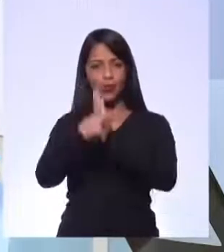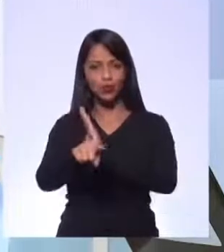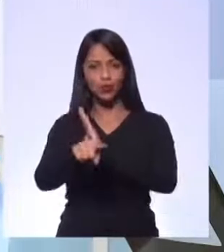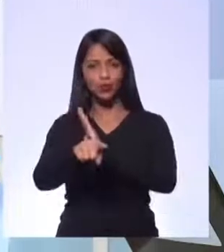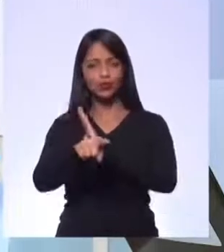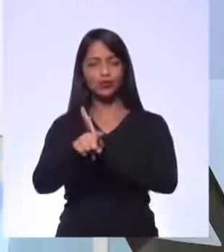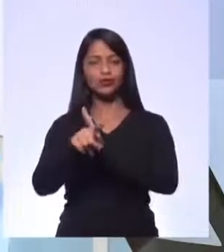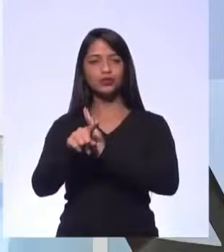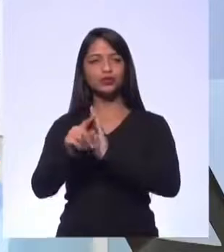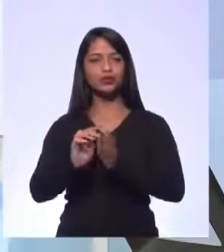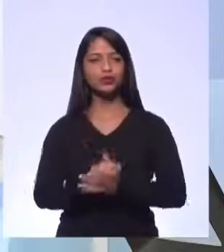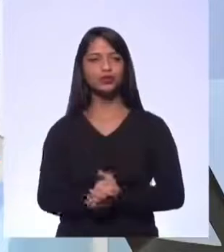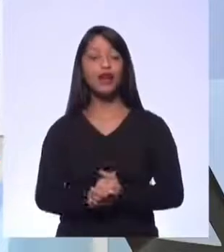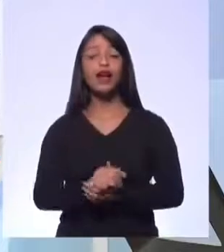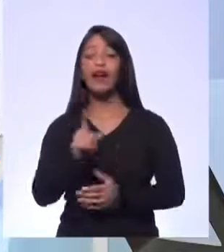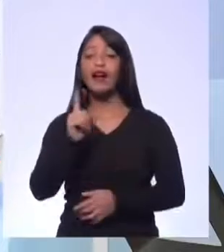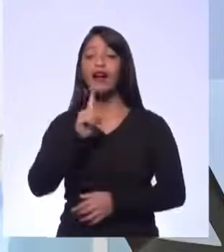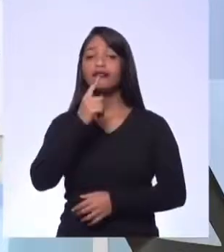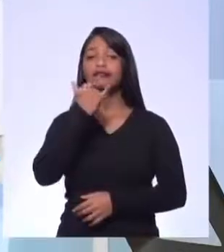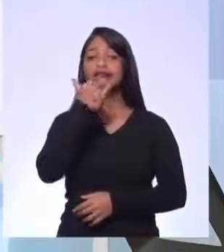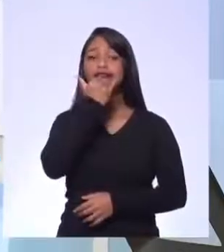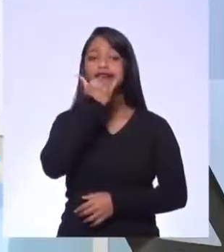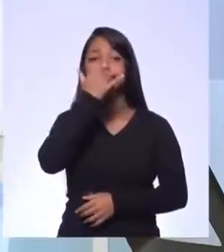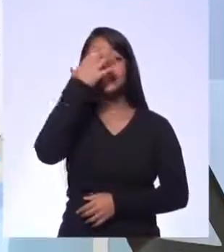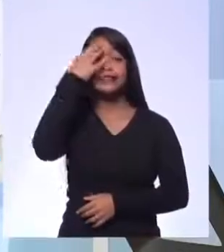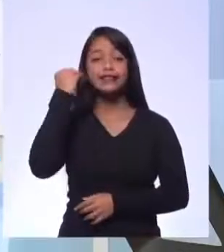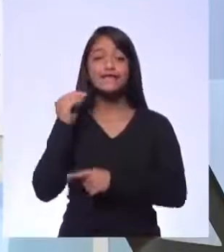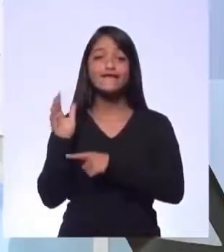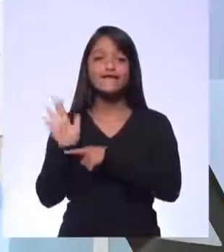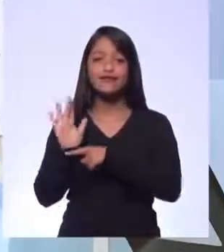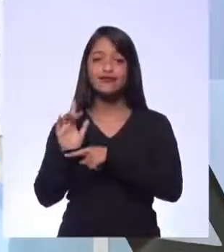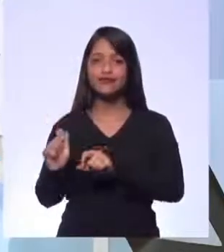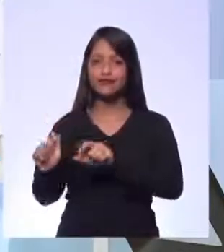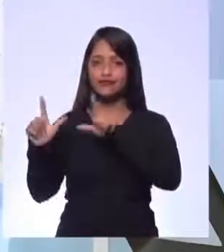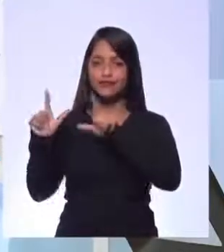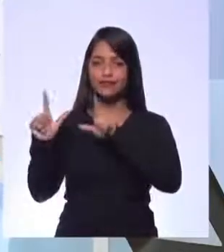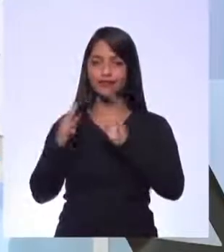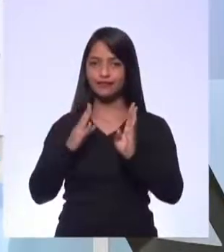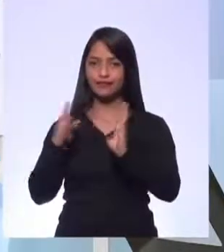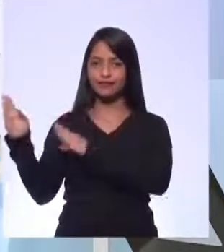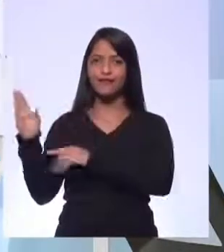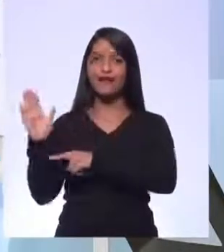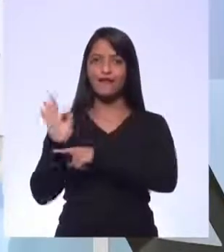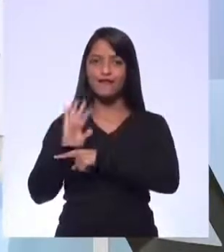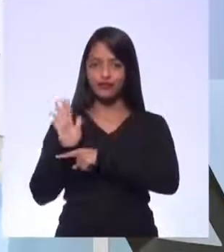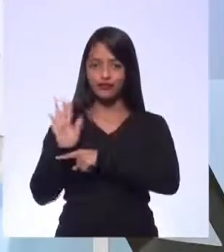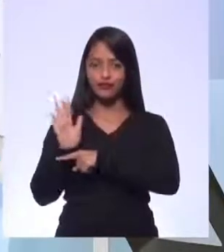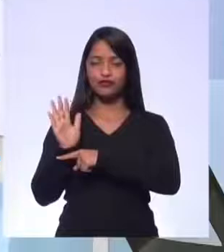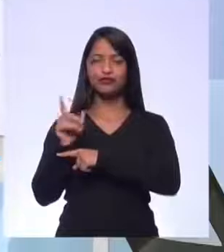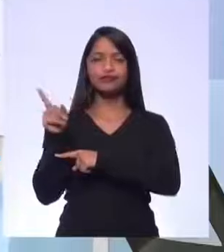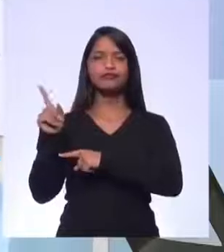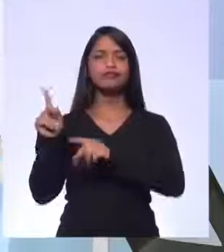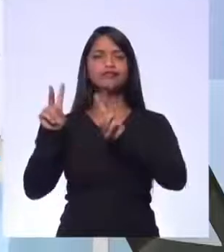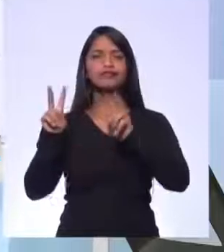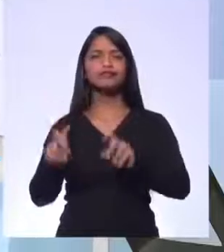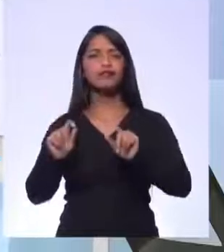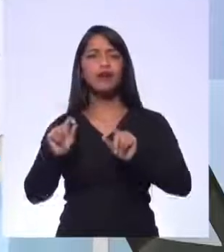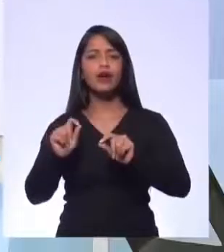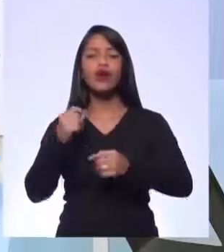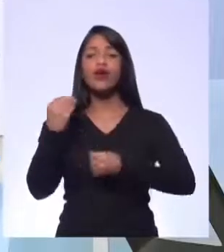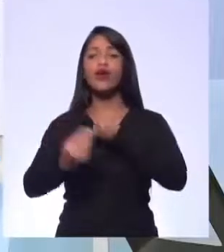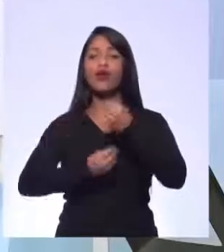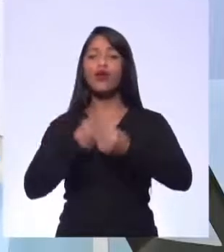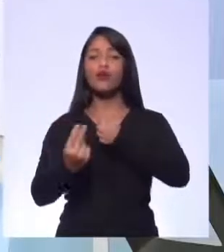pergunta. Não, nós vamos assistir um vídeo. I'm sorry, esqueci. Nós vamos assistir um videozinho ilustrando um pouquinho o uso do